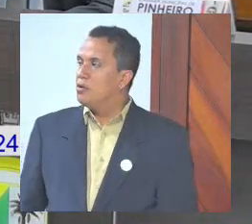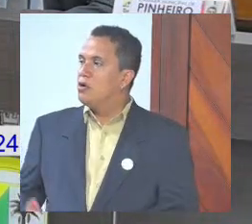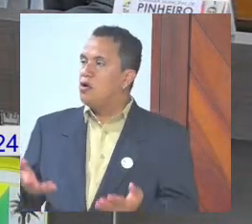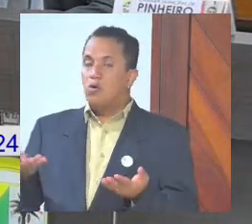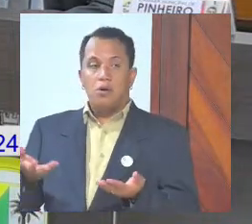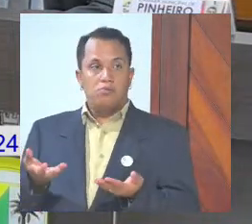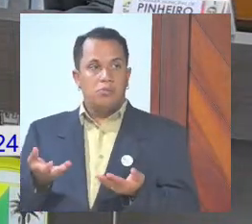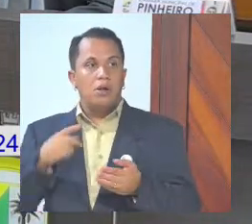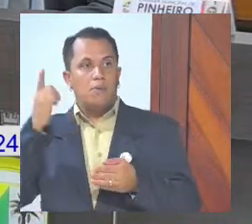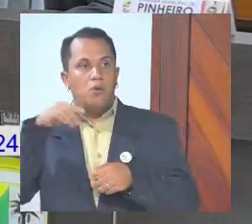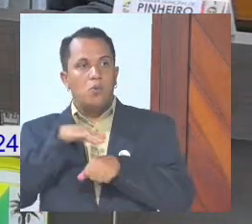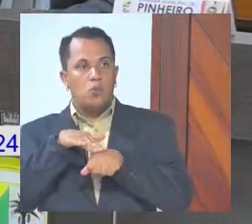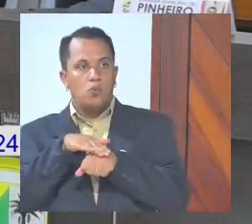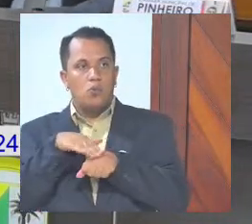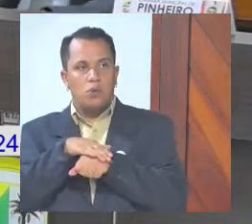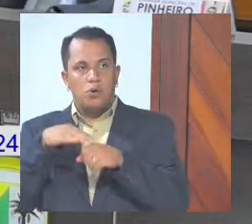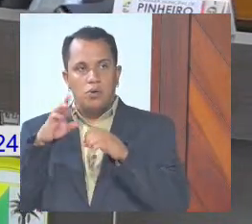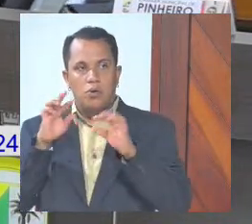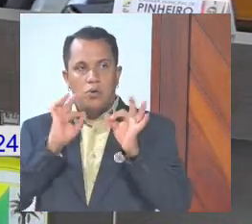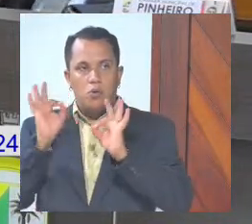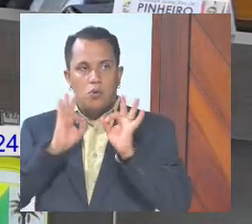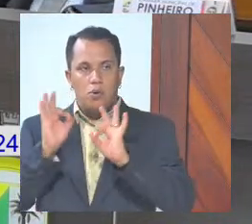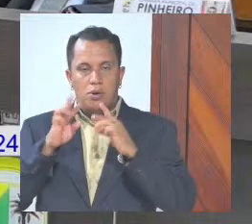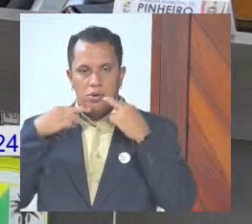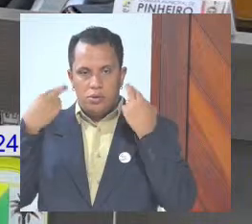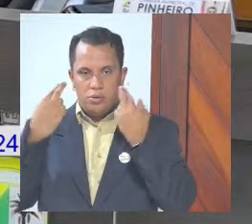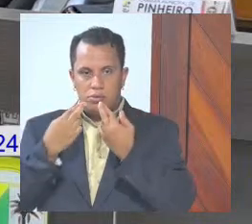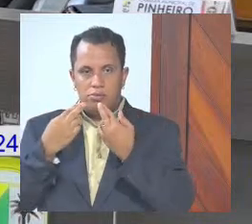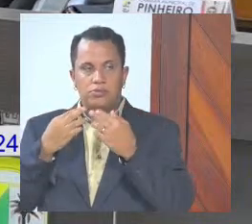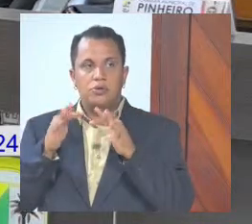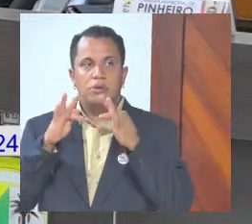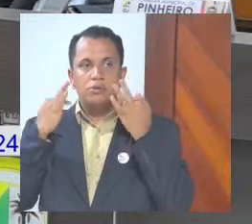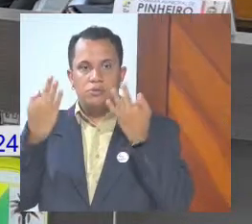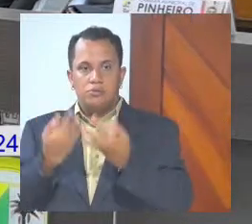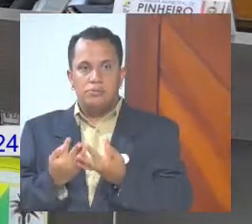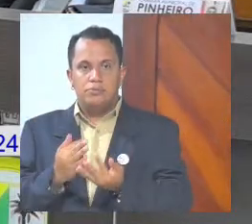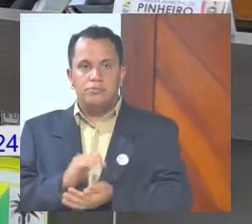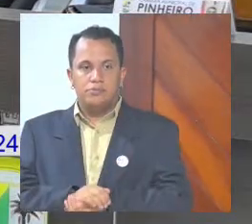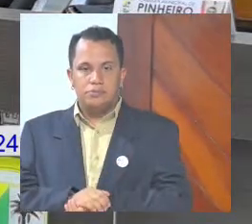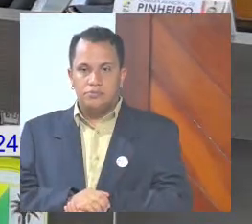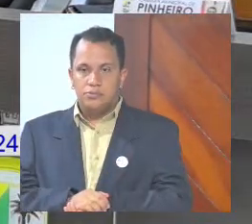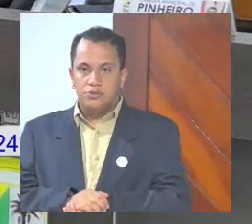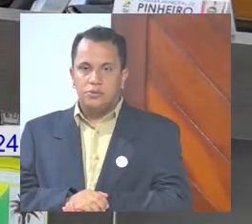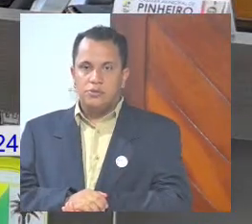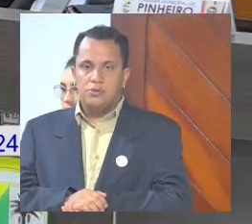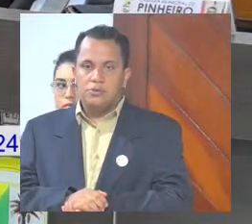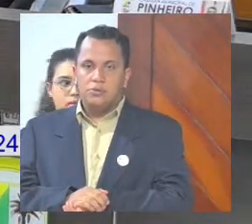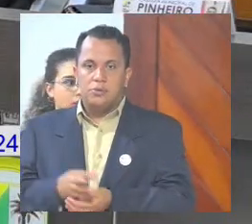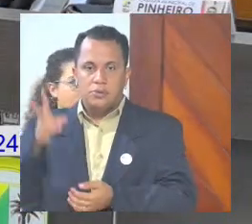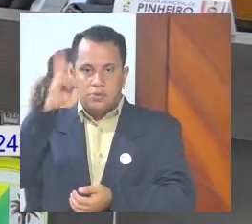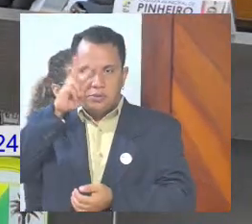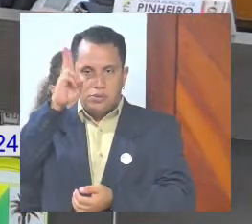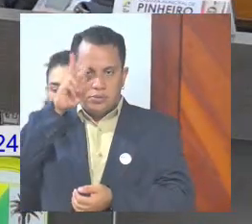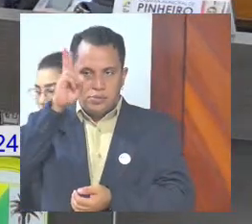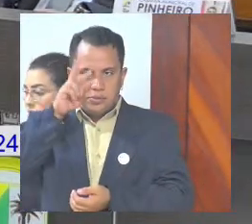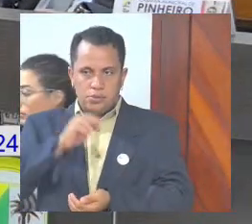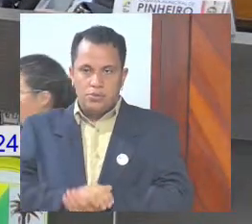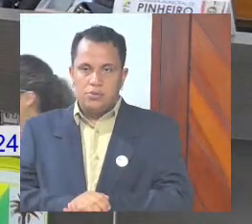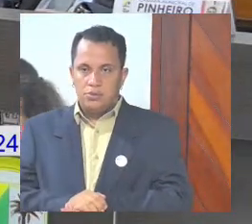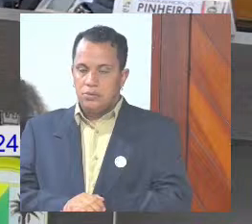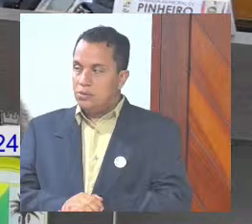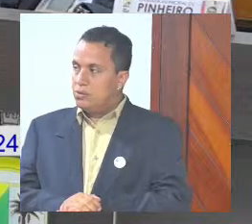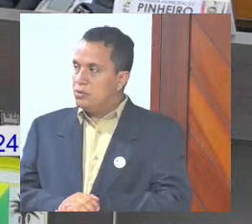com o vereador Felipe, nós vamos organizar com a família, e nós vamos fazer contar um pouco da história dele aqui nessa